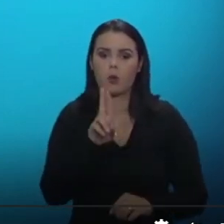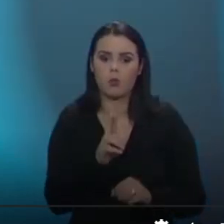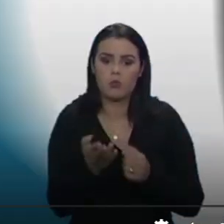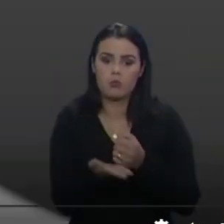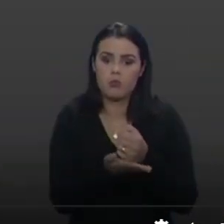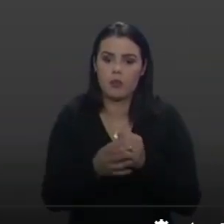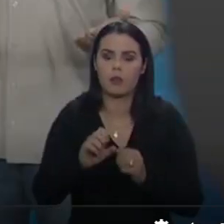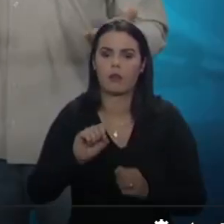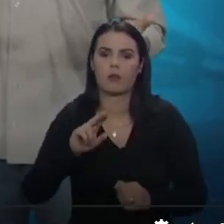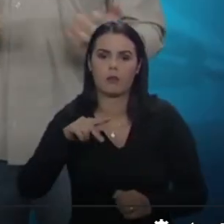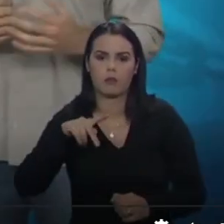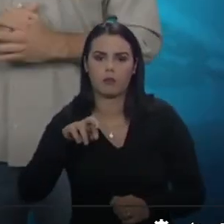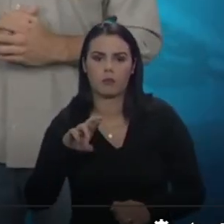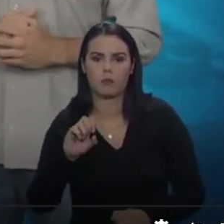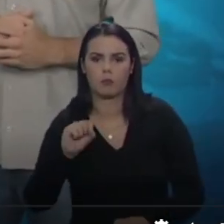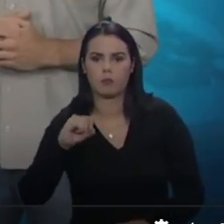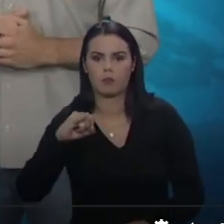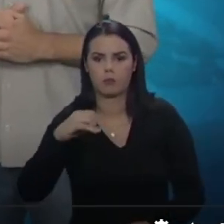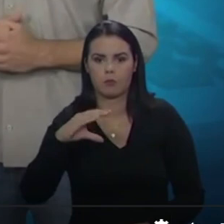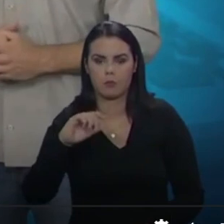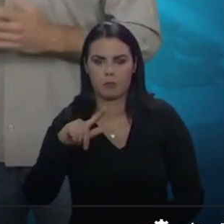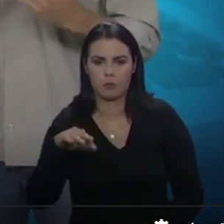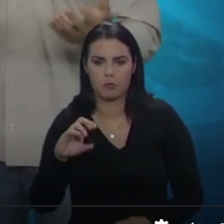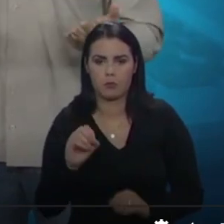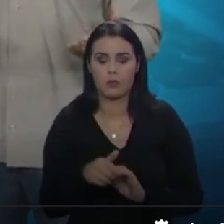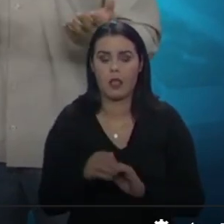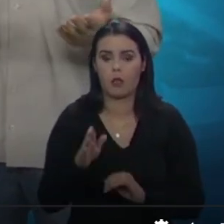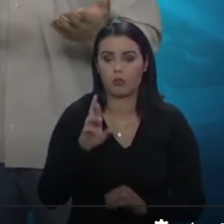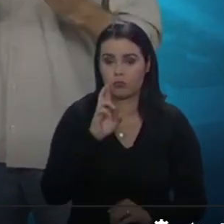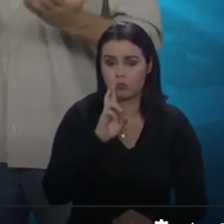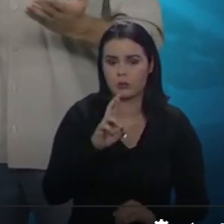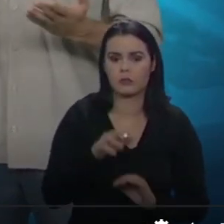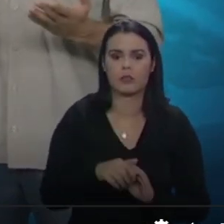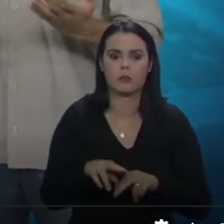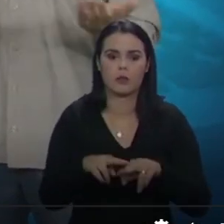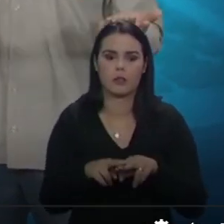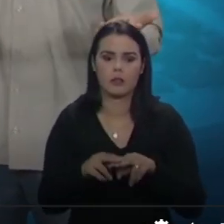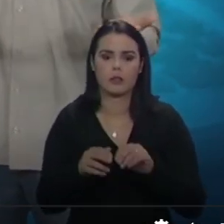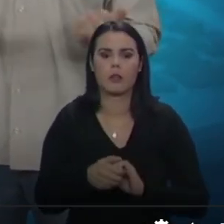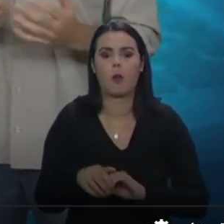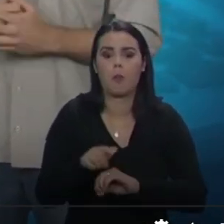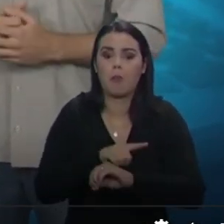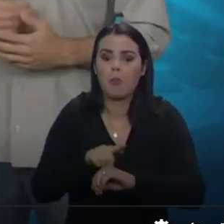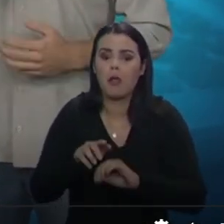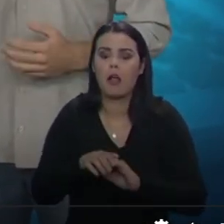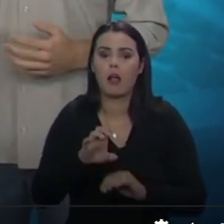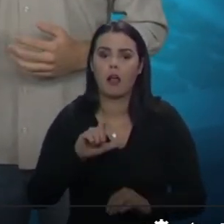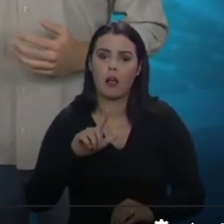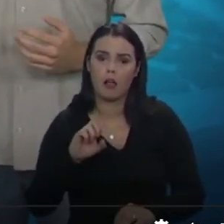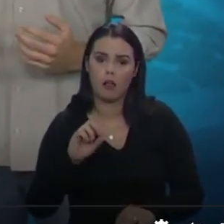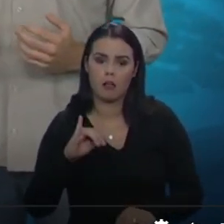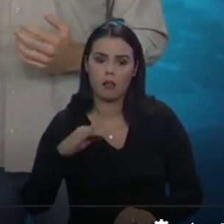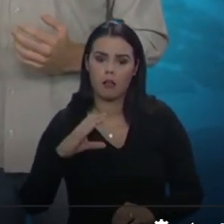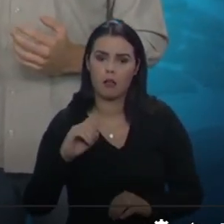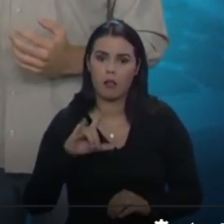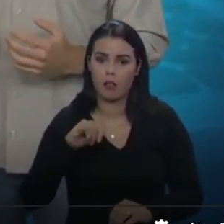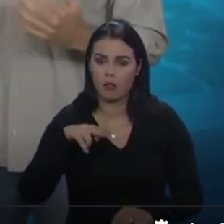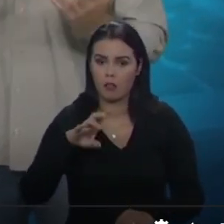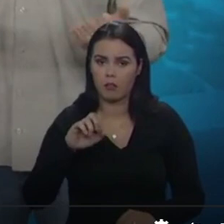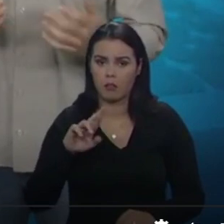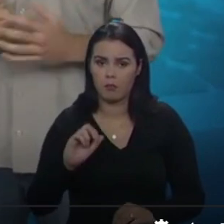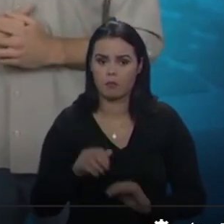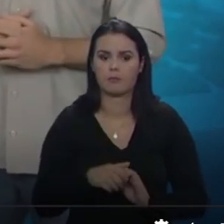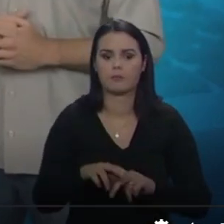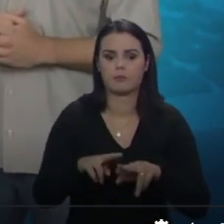dos efeitos. Esse princípio se aplica a materiais que possuem comportamento elástico linear, ou seja, que reassumem sua forma